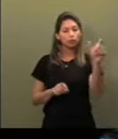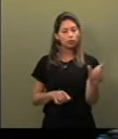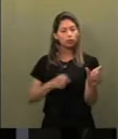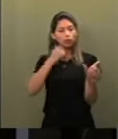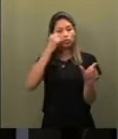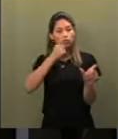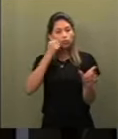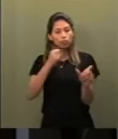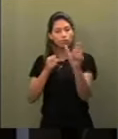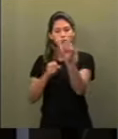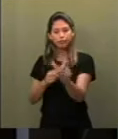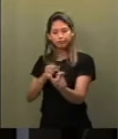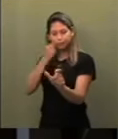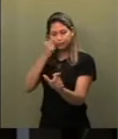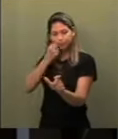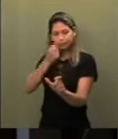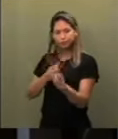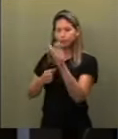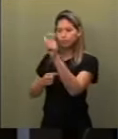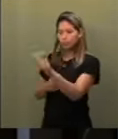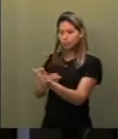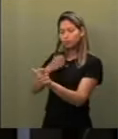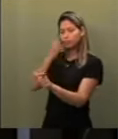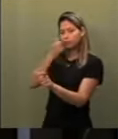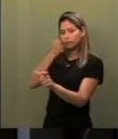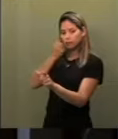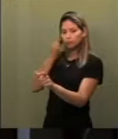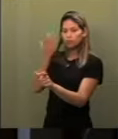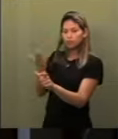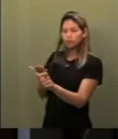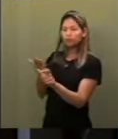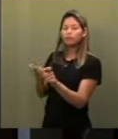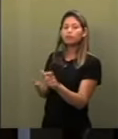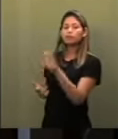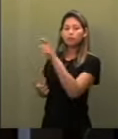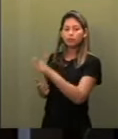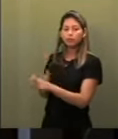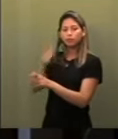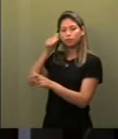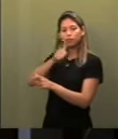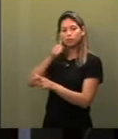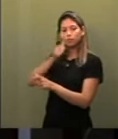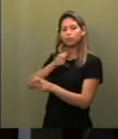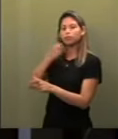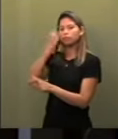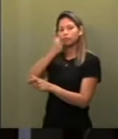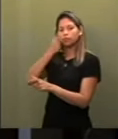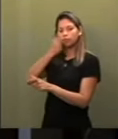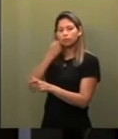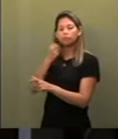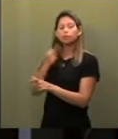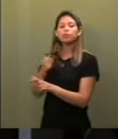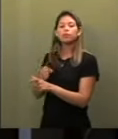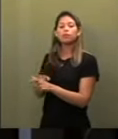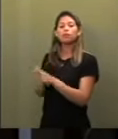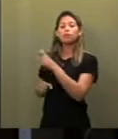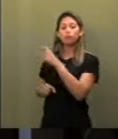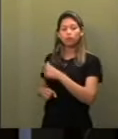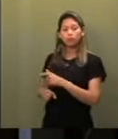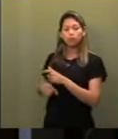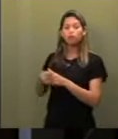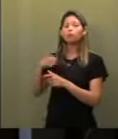Viana, senador Messias de Jesus, senadora Rose de Freitas, senador